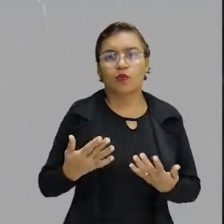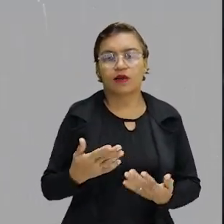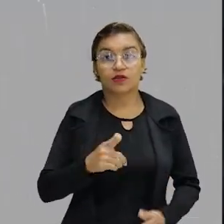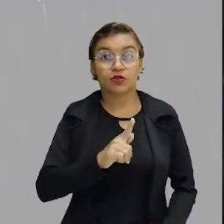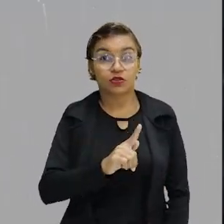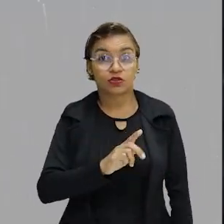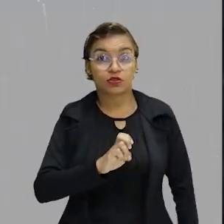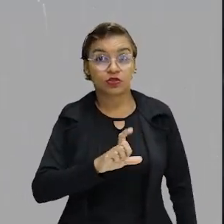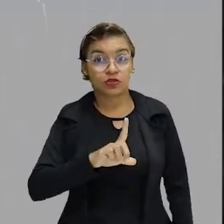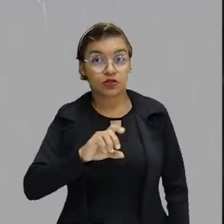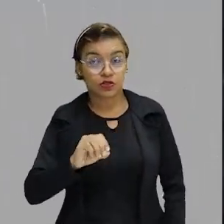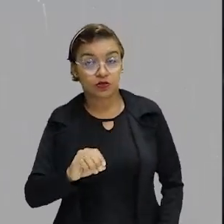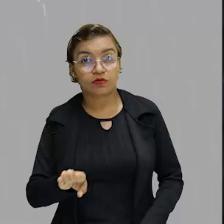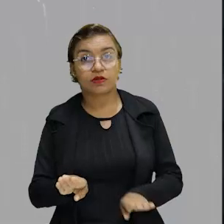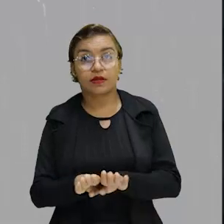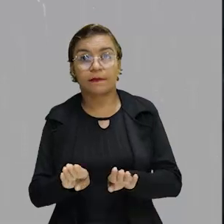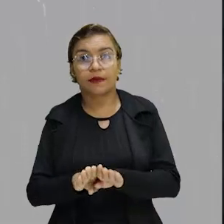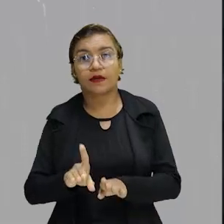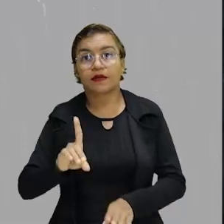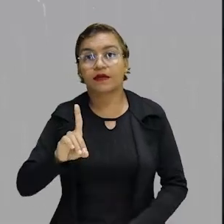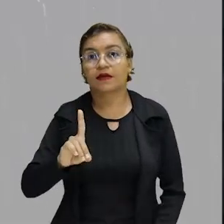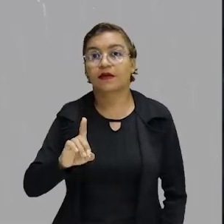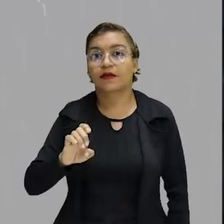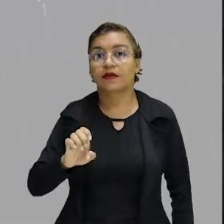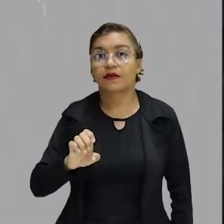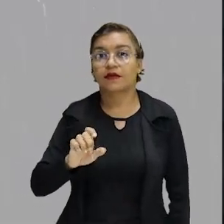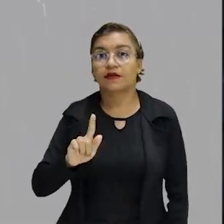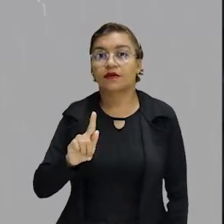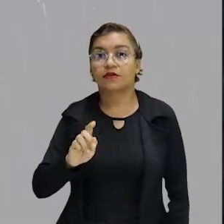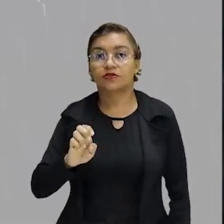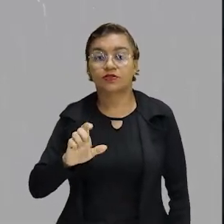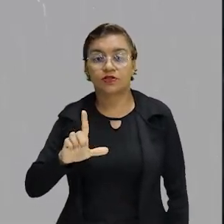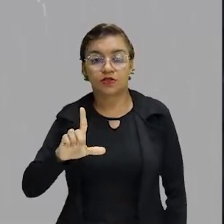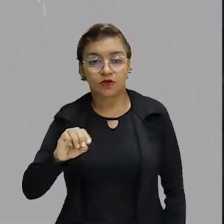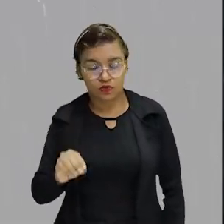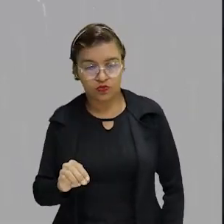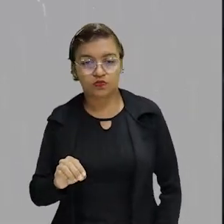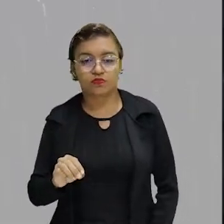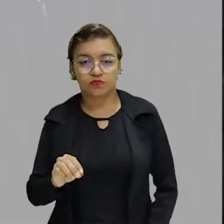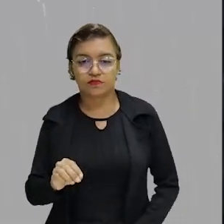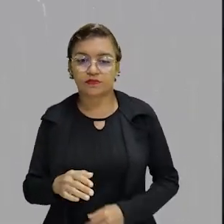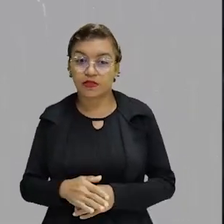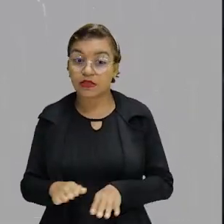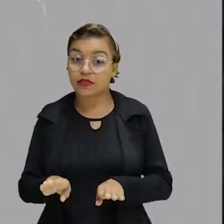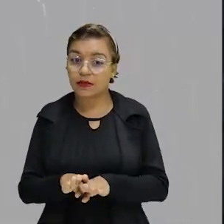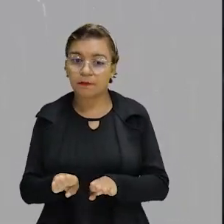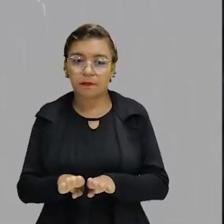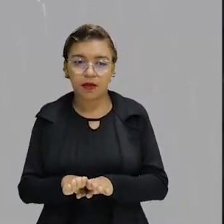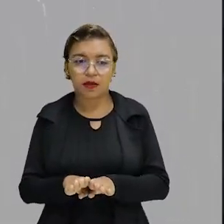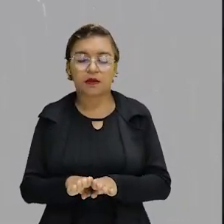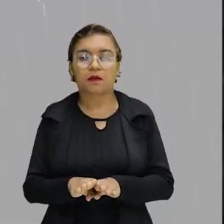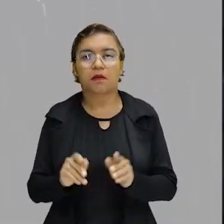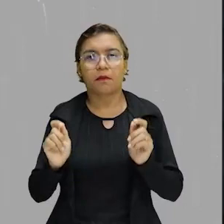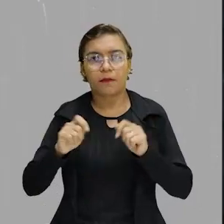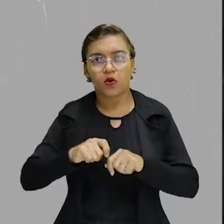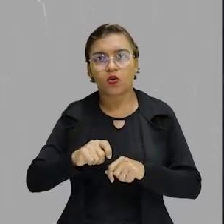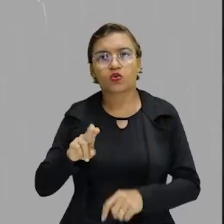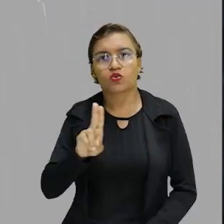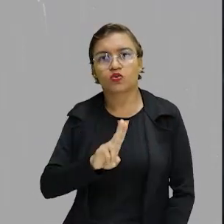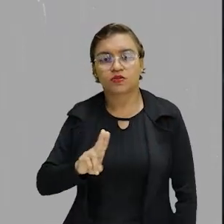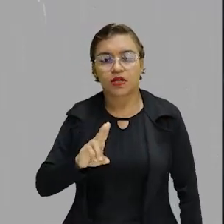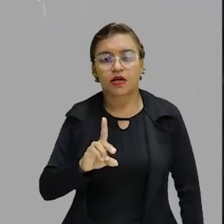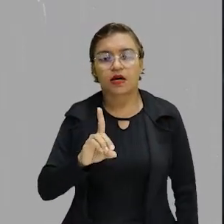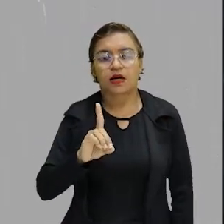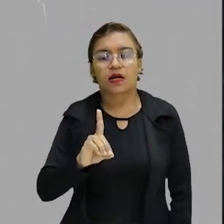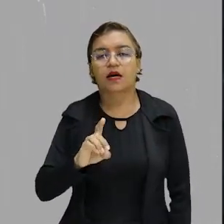gelo e a palavra degelo, que também pode ser chamada de desgelo, porque o des, ele traz essa ideia de